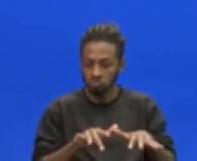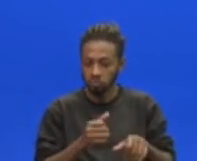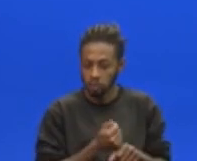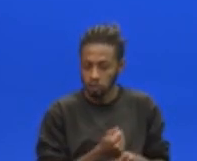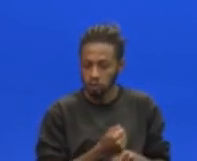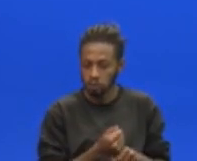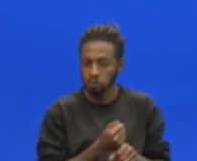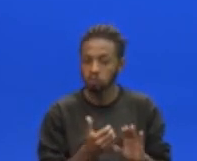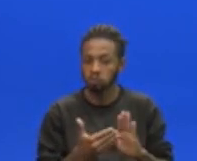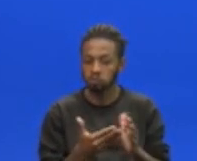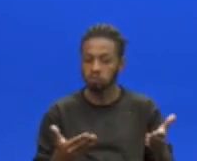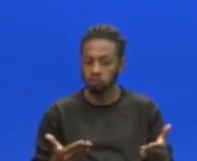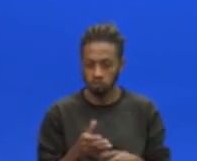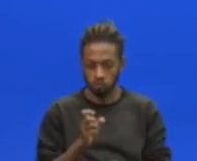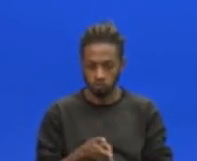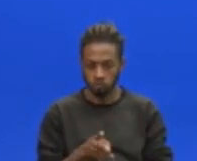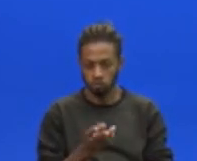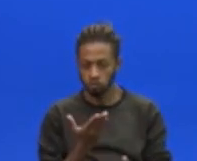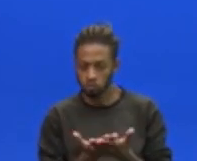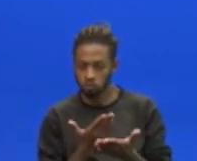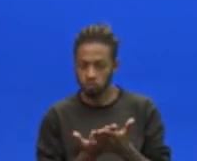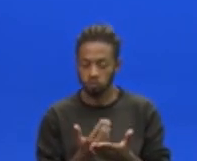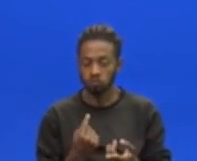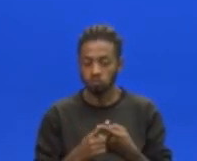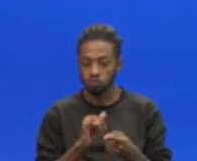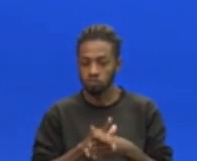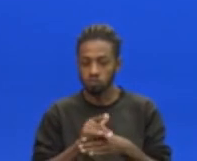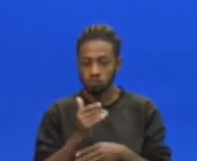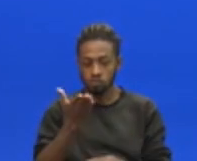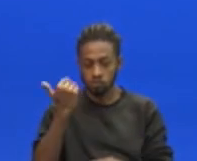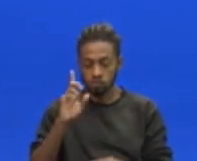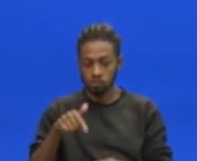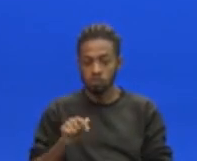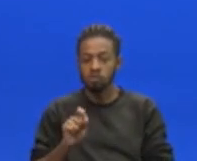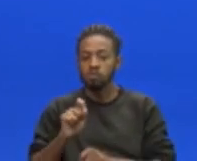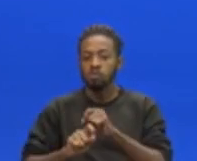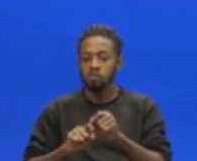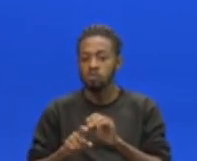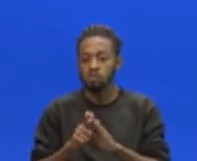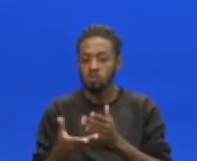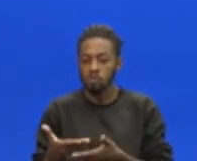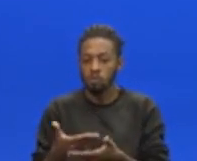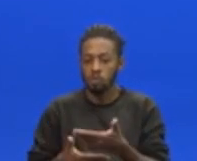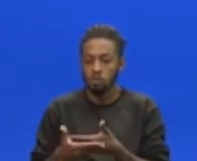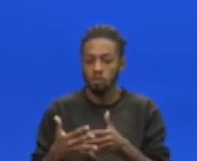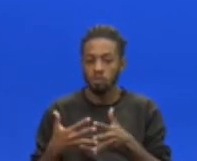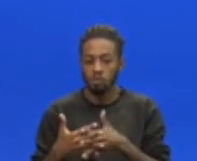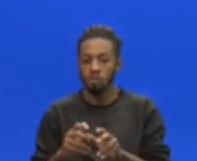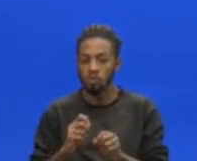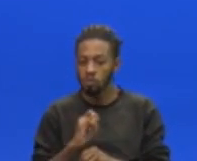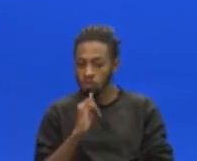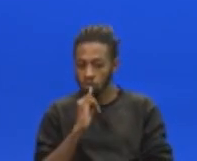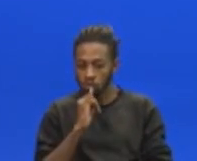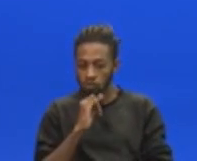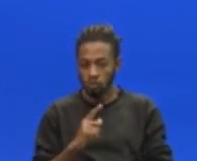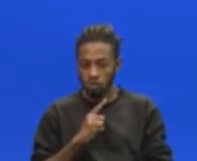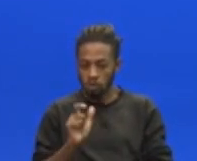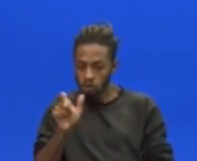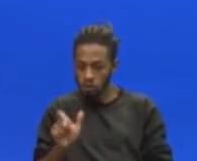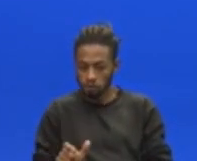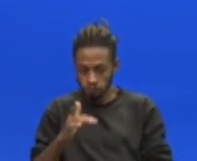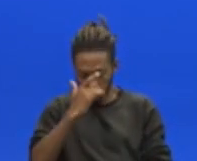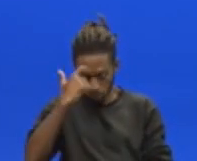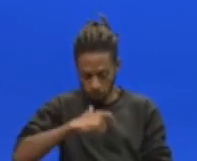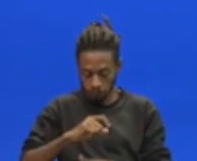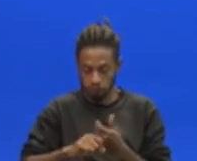até hoje, de certa forma, né? As doenças, para ele, eram um produto da relação complexa entre a constituição do indivíduo e